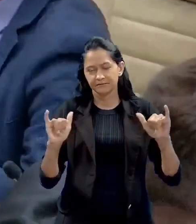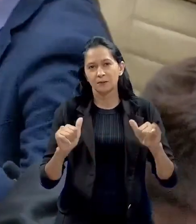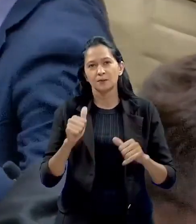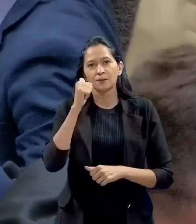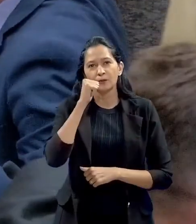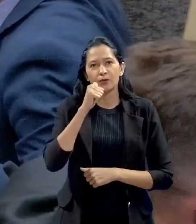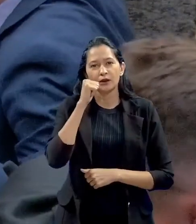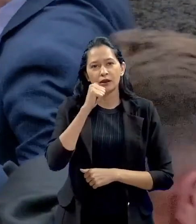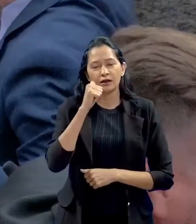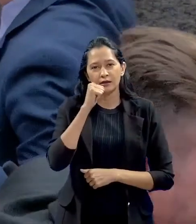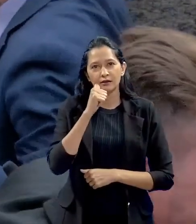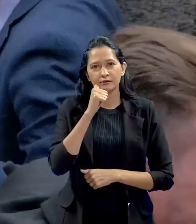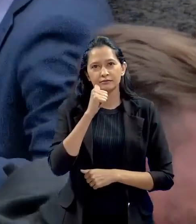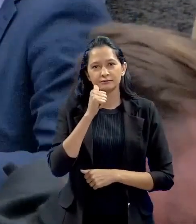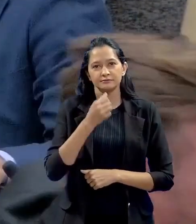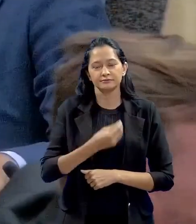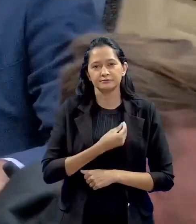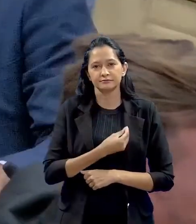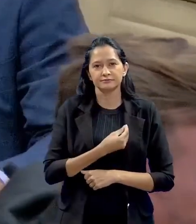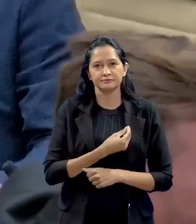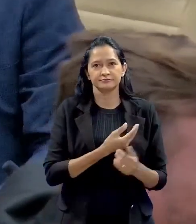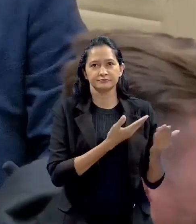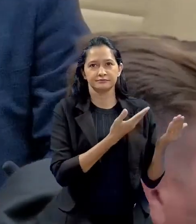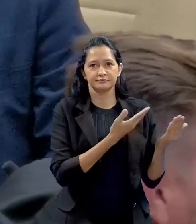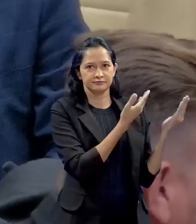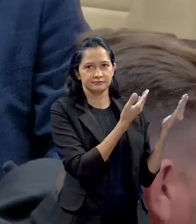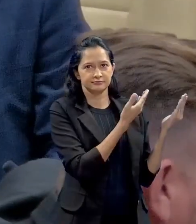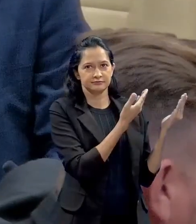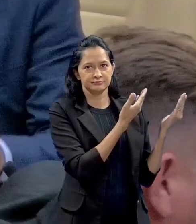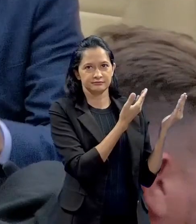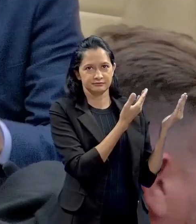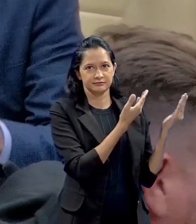minha direita, que querem trabalhar.